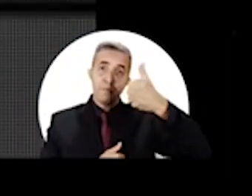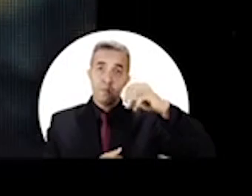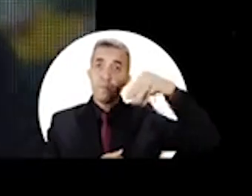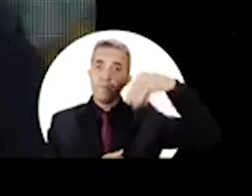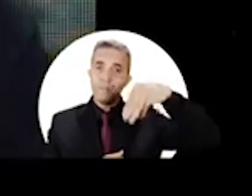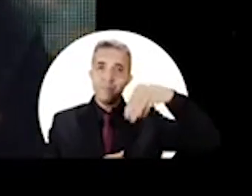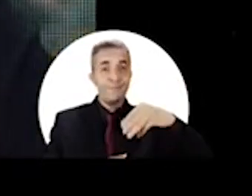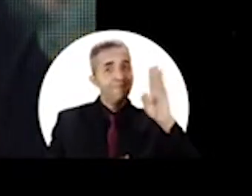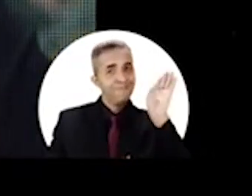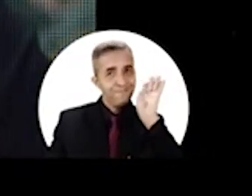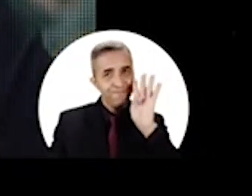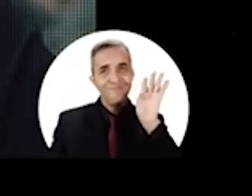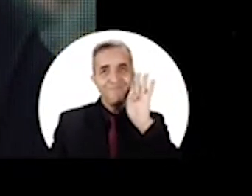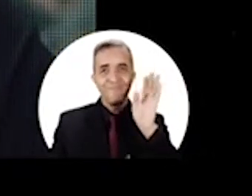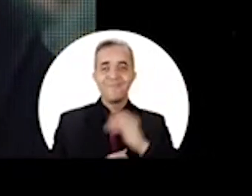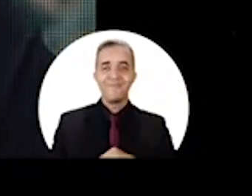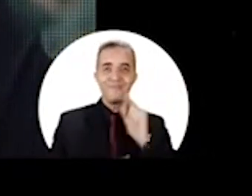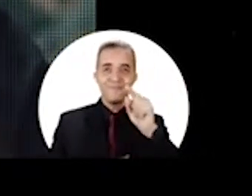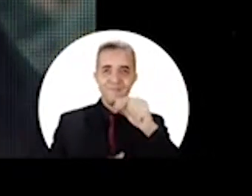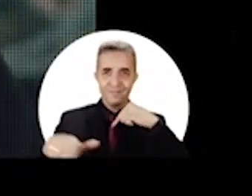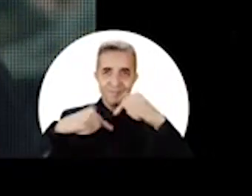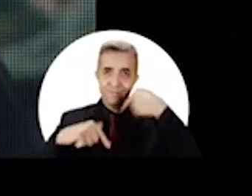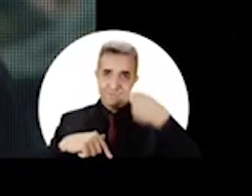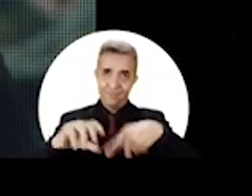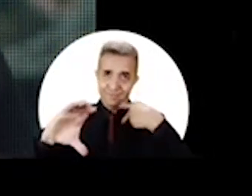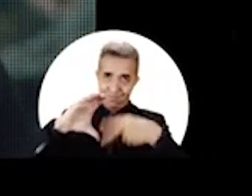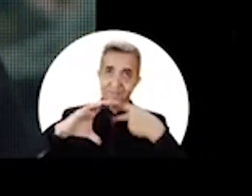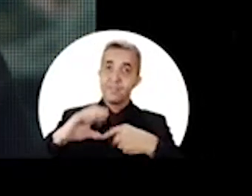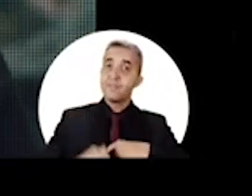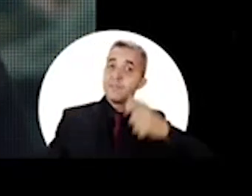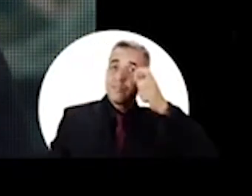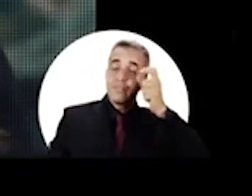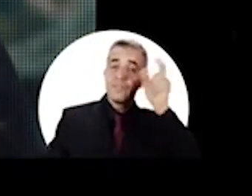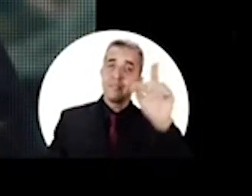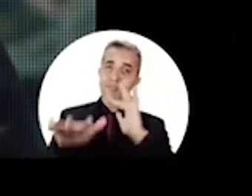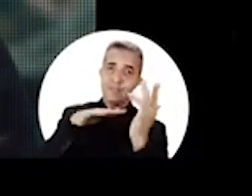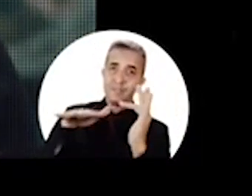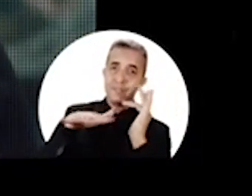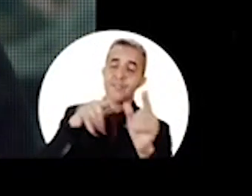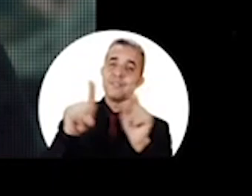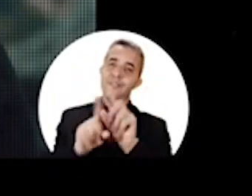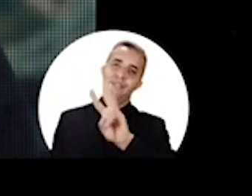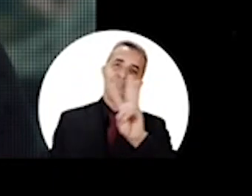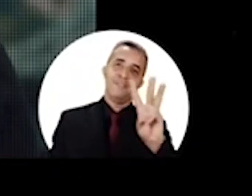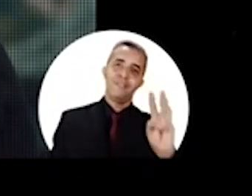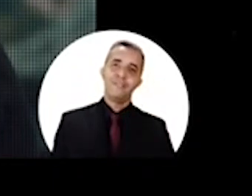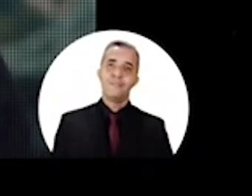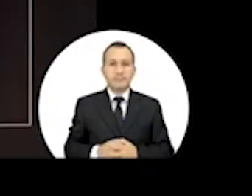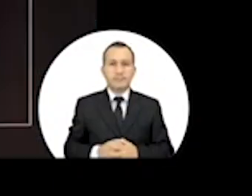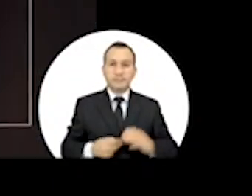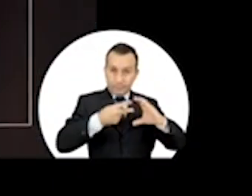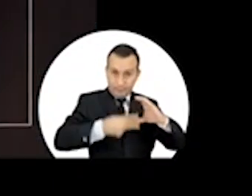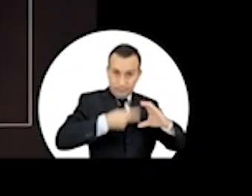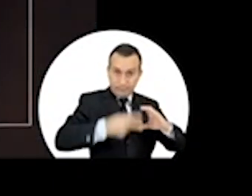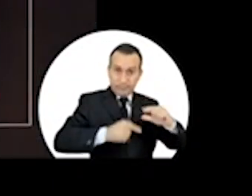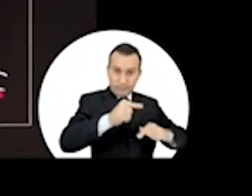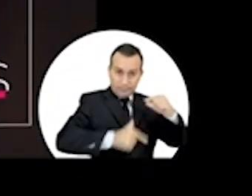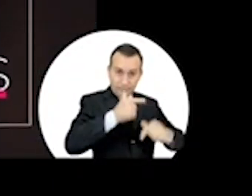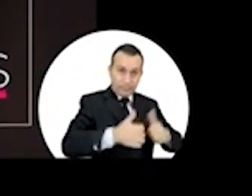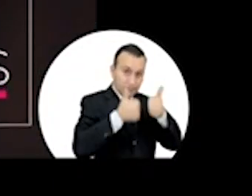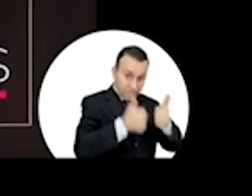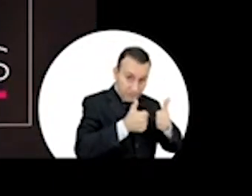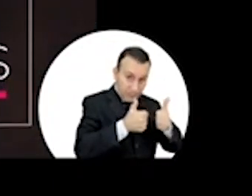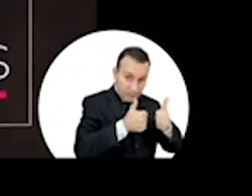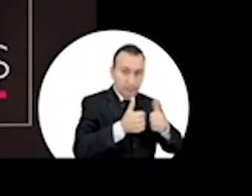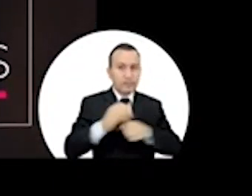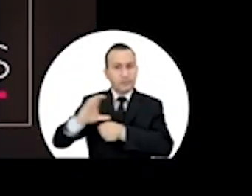10 minutos. Legal, né? Acompanhe o trabalho da Câmara no site e nas redes sociais. O Colégio de